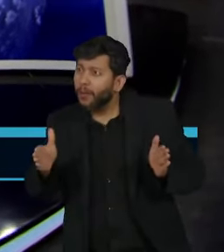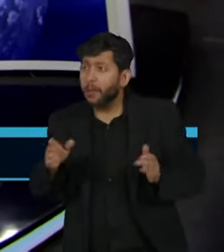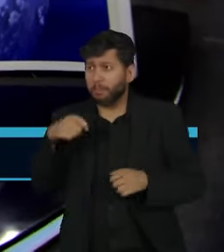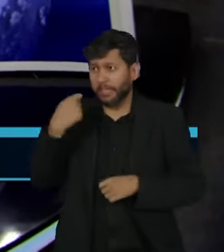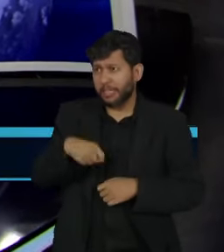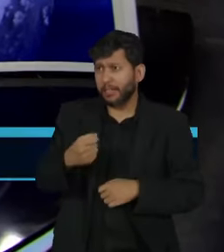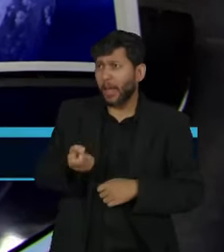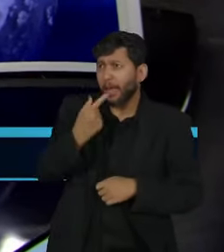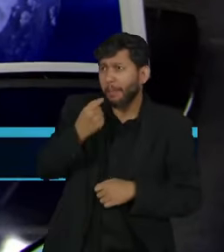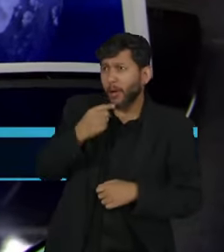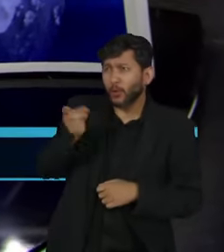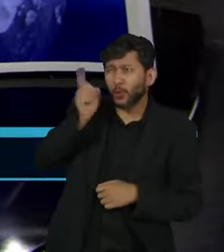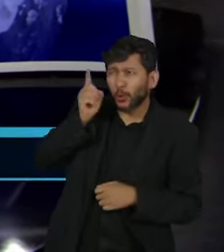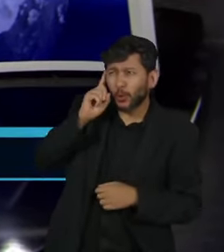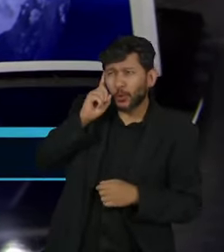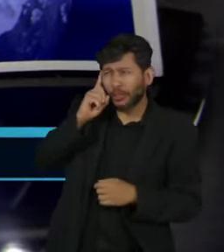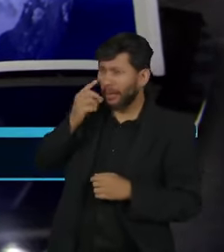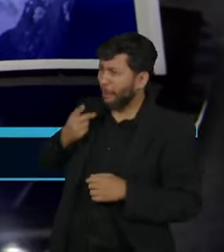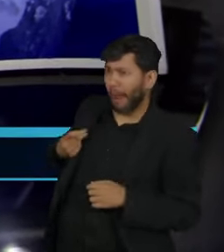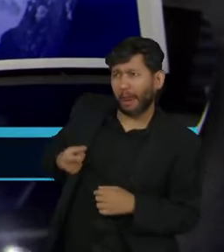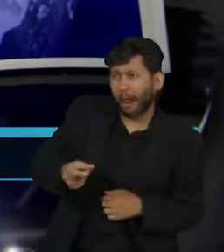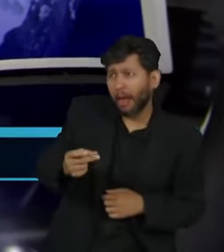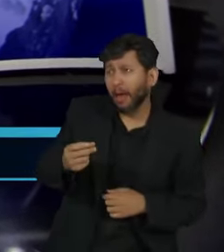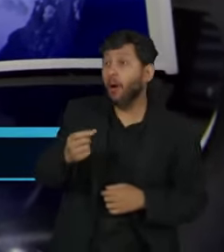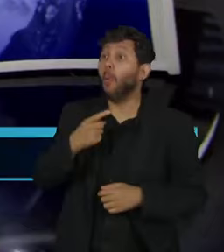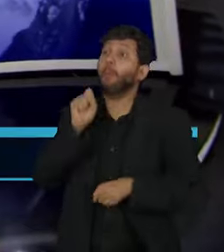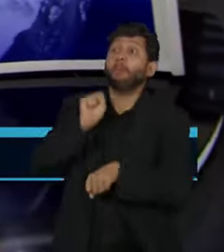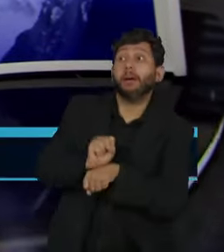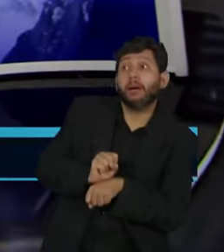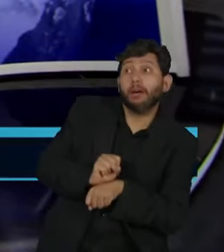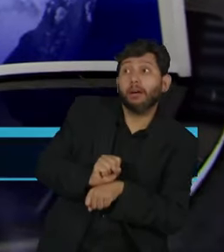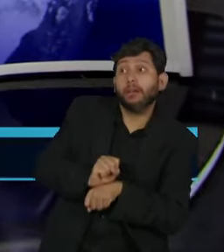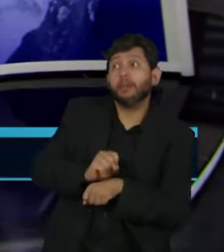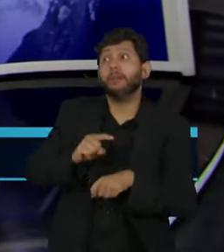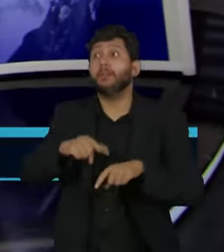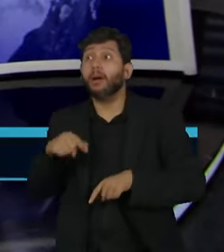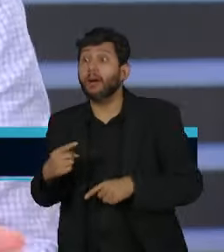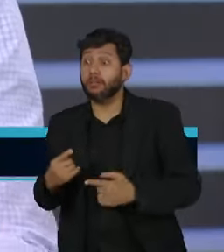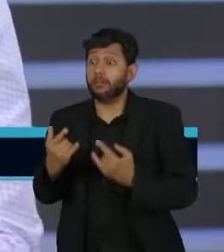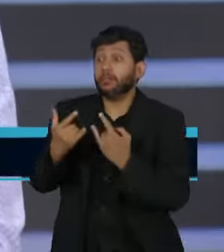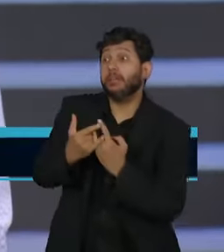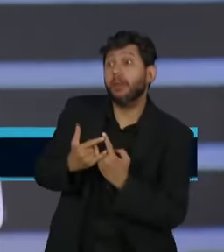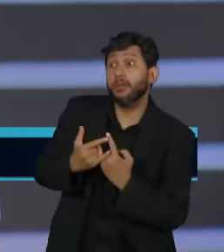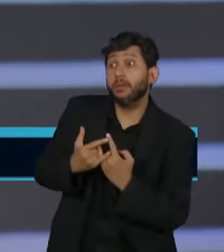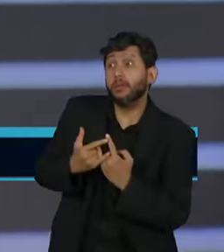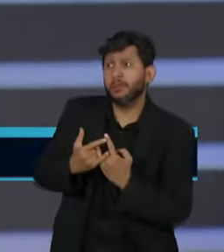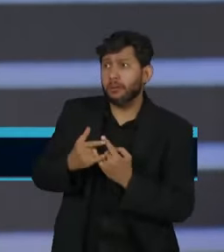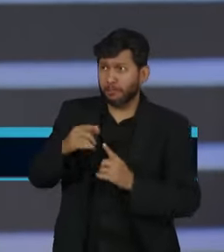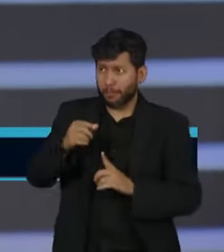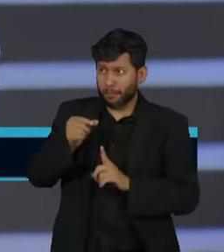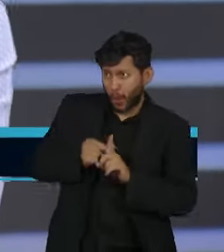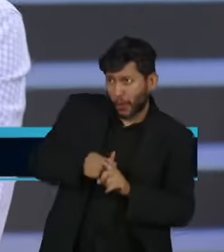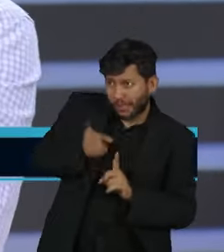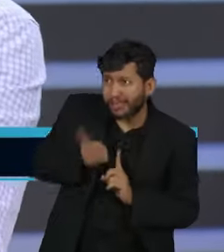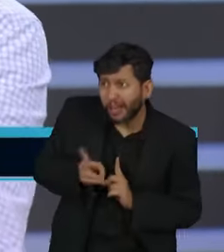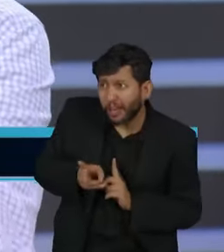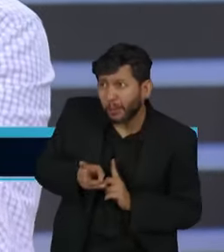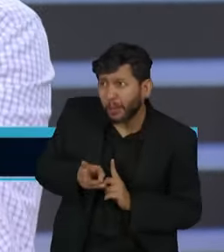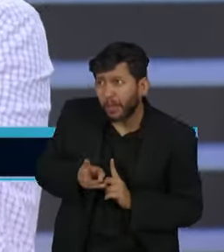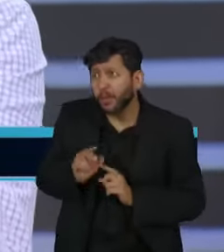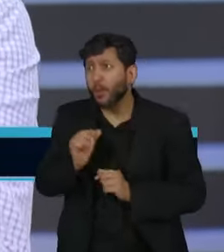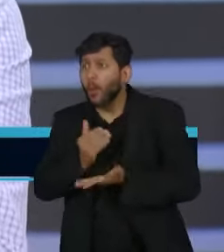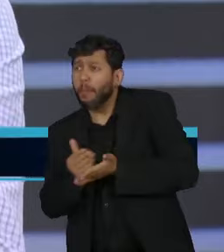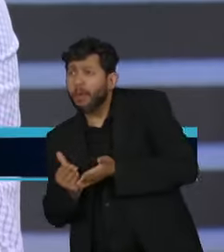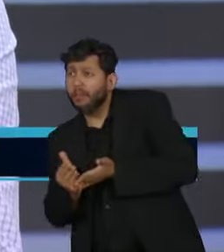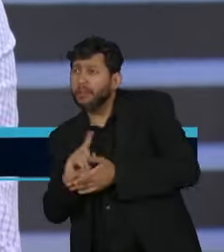Usar preservativo, que parte do ato sexual eu tenho que usar? Tem que usar o tempo todo? Quer dizer, não é